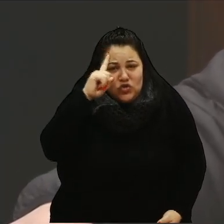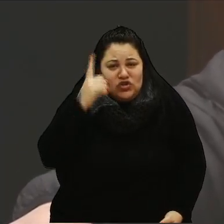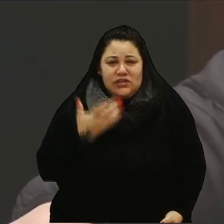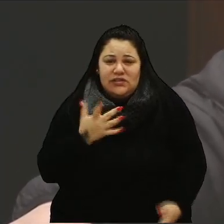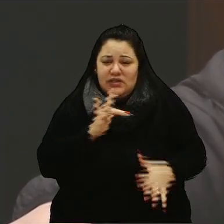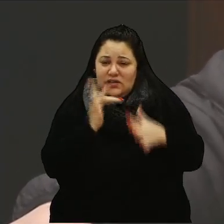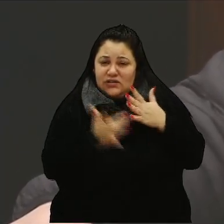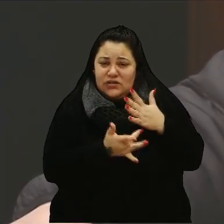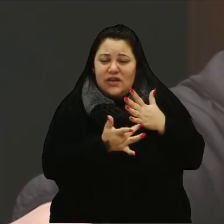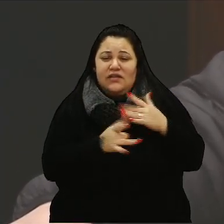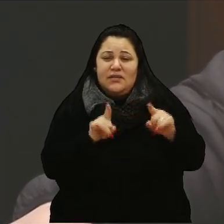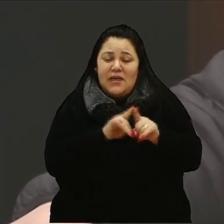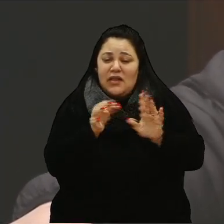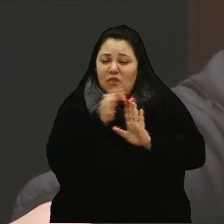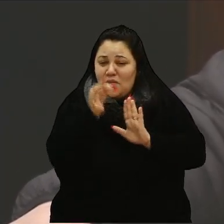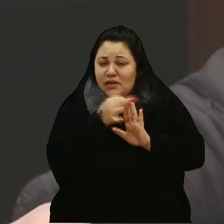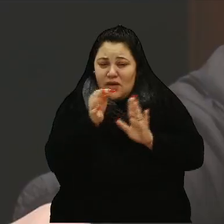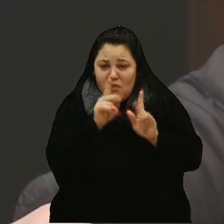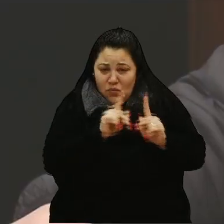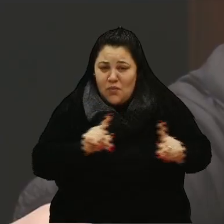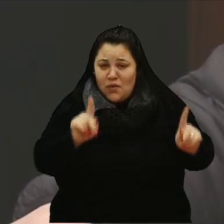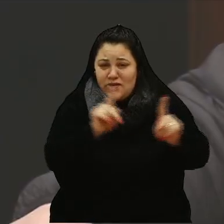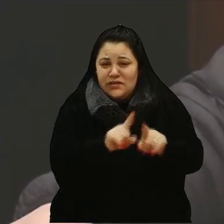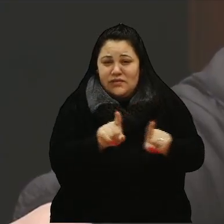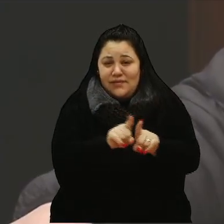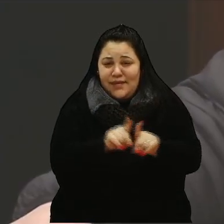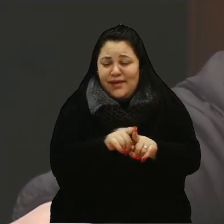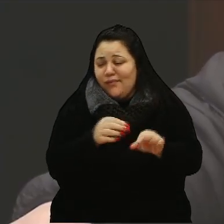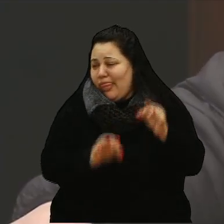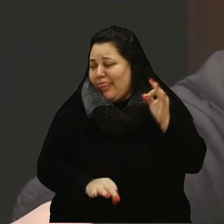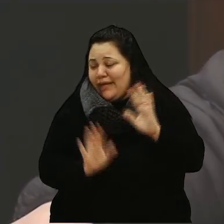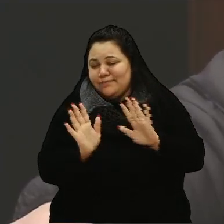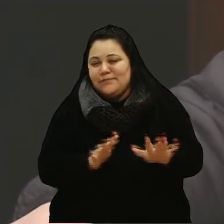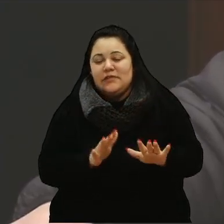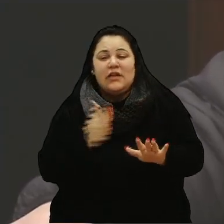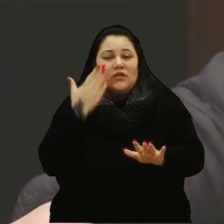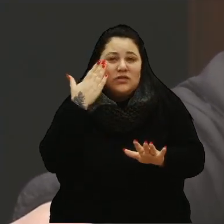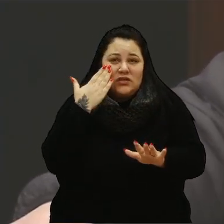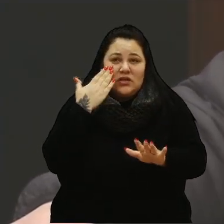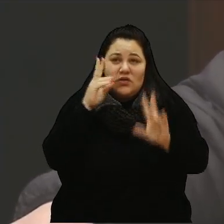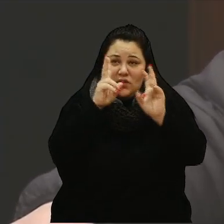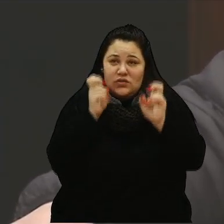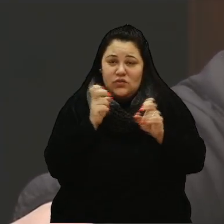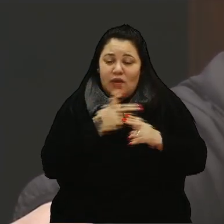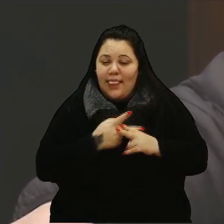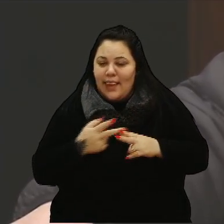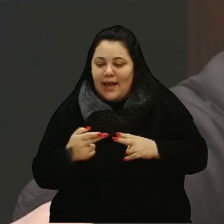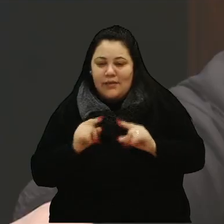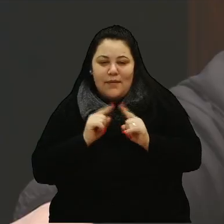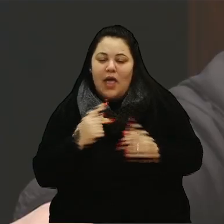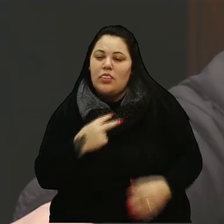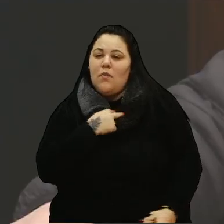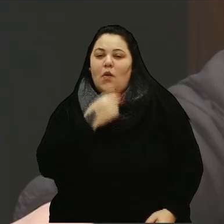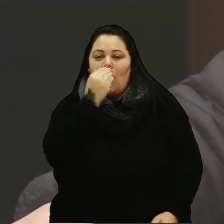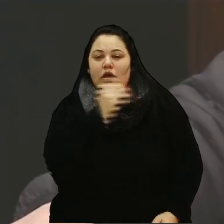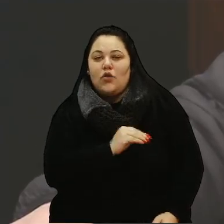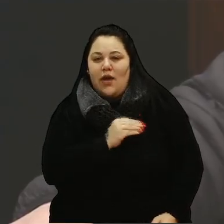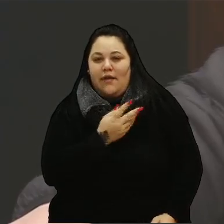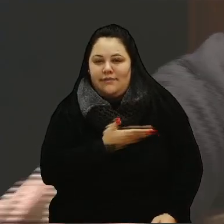redes sociais, na opinião pública, etc, etc. Então, eu sei que o assunto é delicado, mas a gente não pode deixar passar. A gente não pode deixar